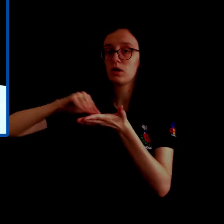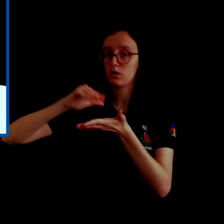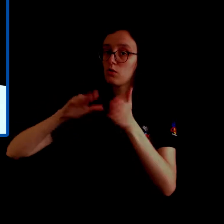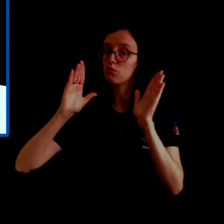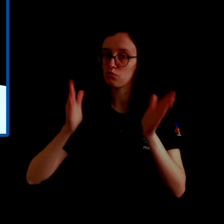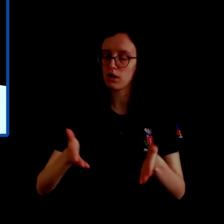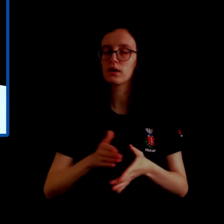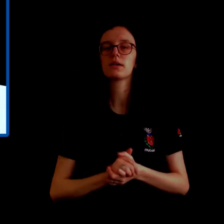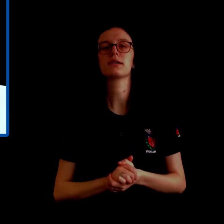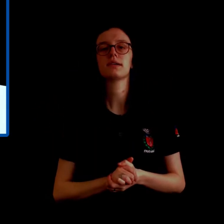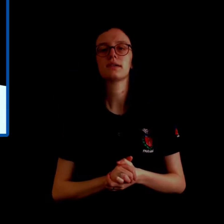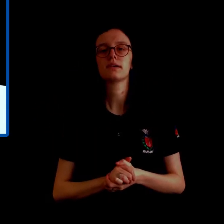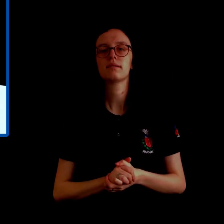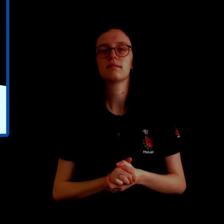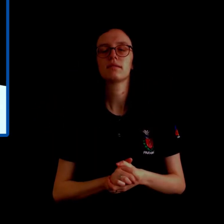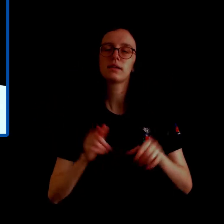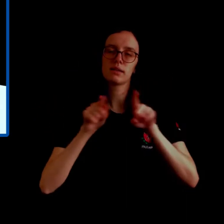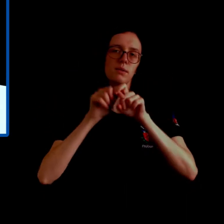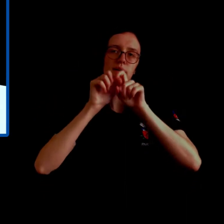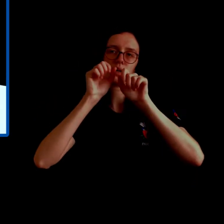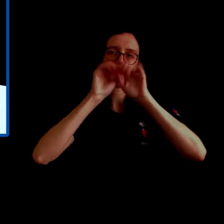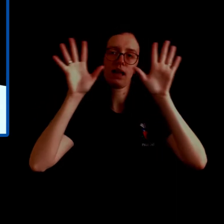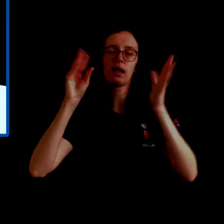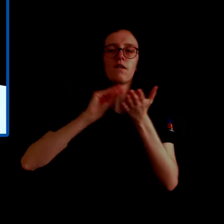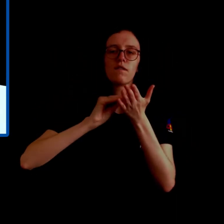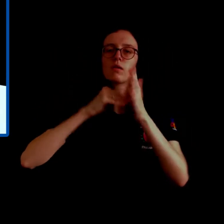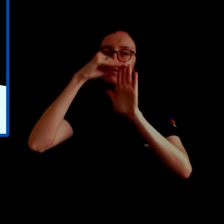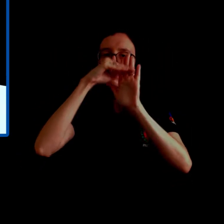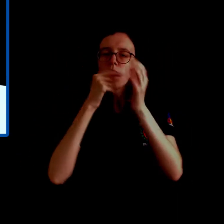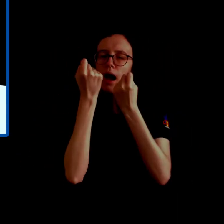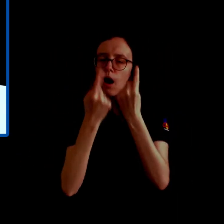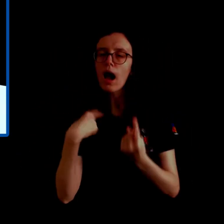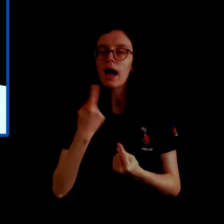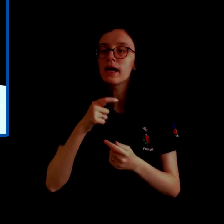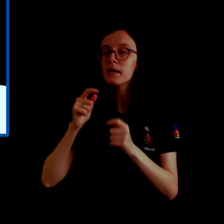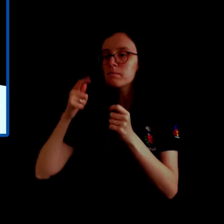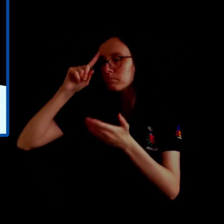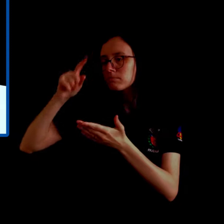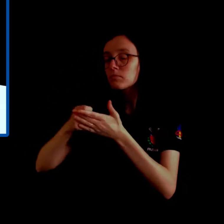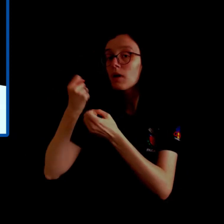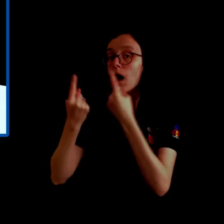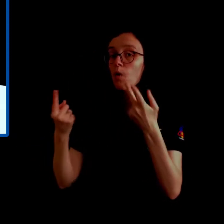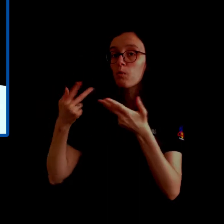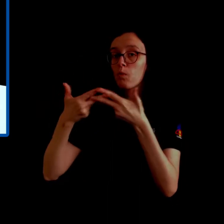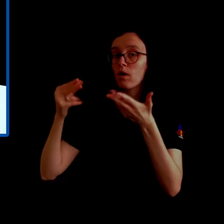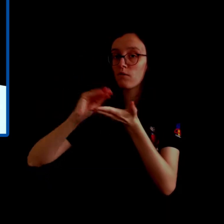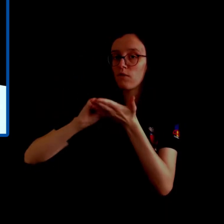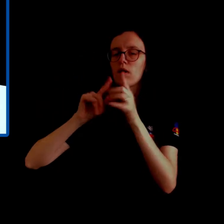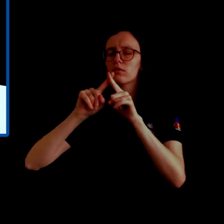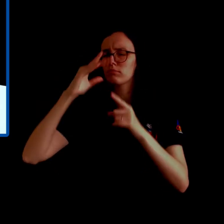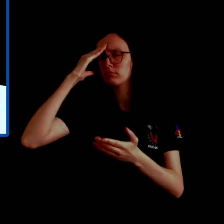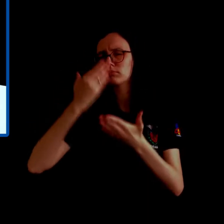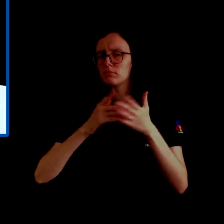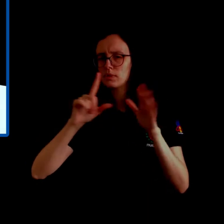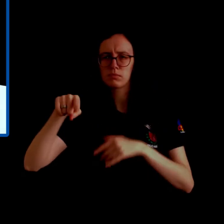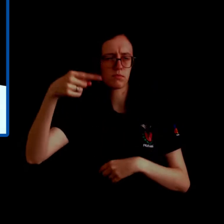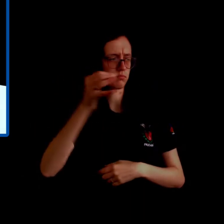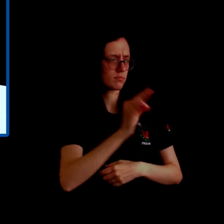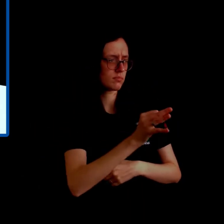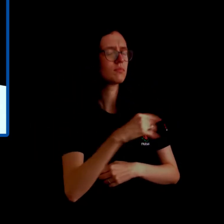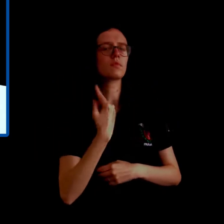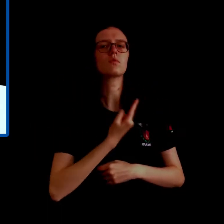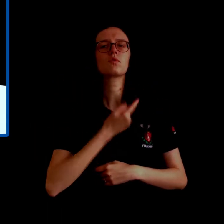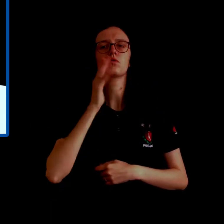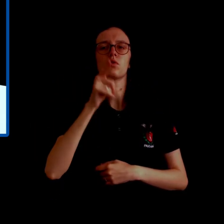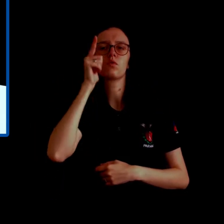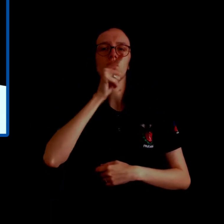tá? Claro que ainda faltam algumas diretrizes, a gente definir algumas coisas, mas eu acredito que na próxima semana, né, Eliana, a gente já